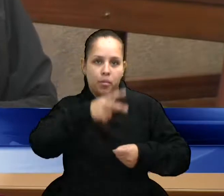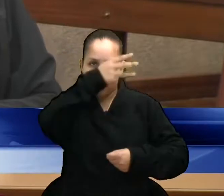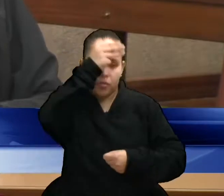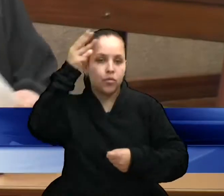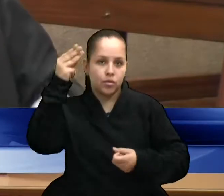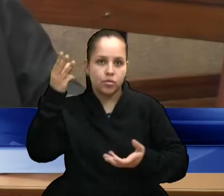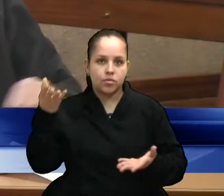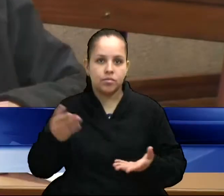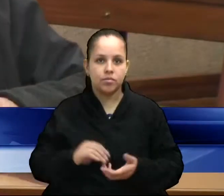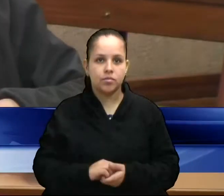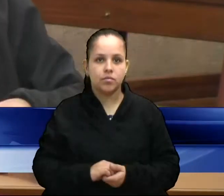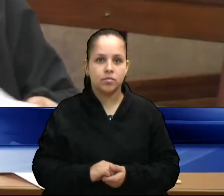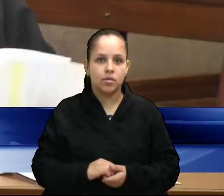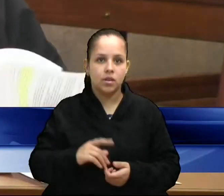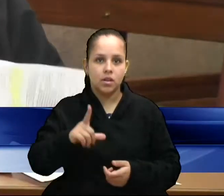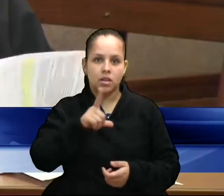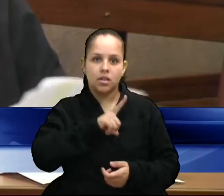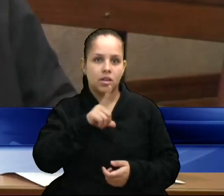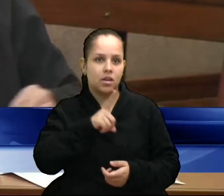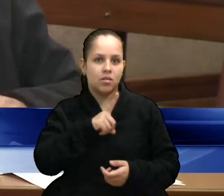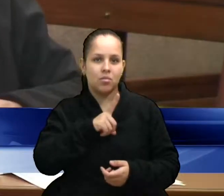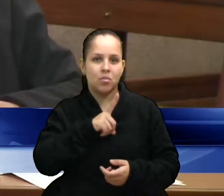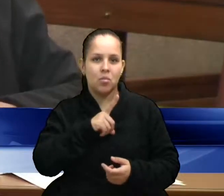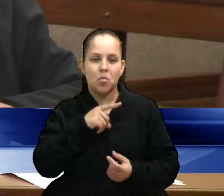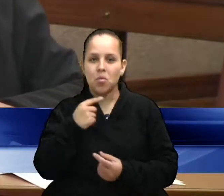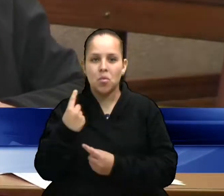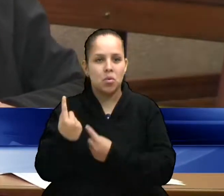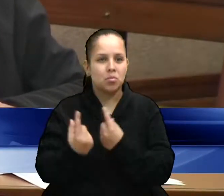a concessão. E aí tem uma série de artiguinhos aí.